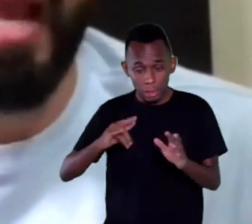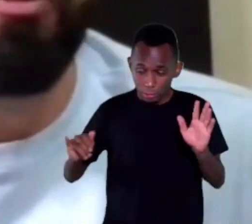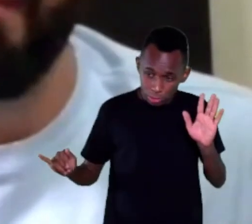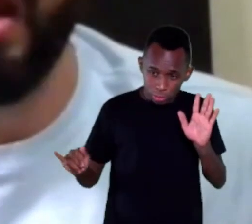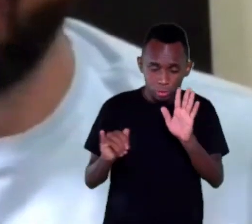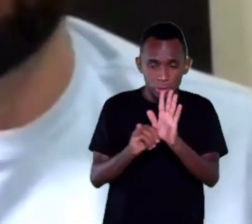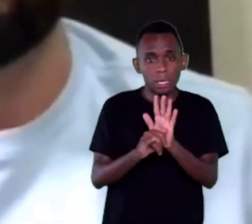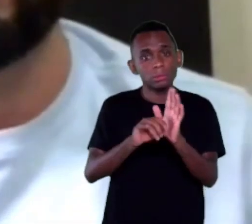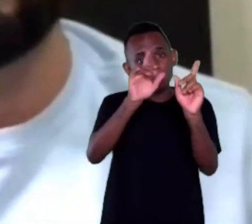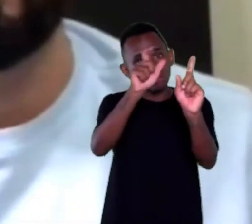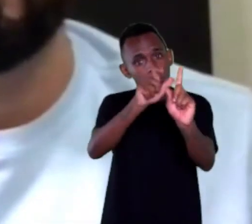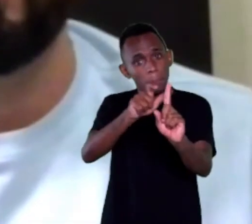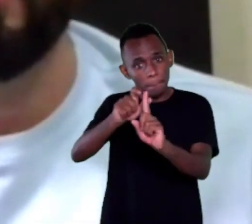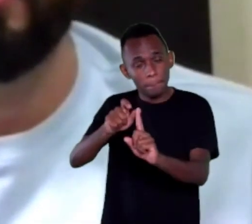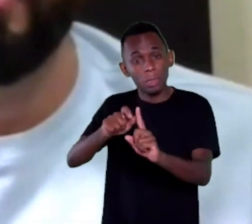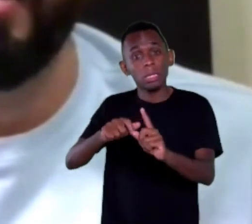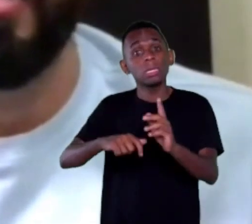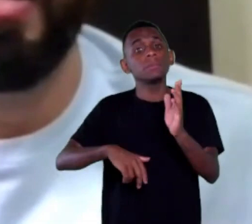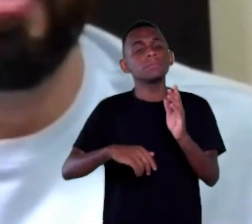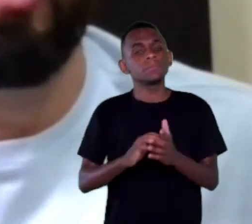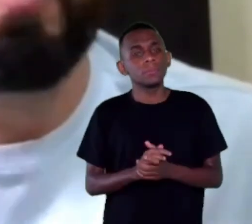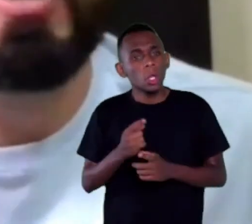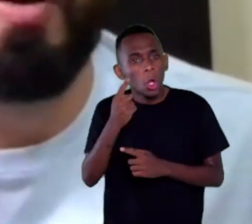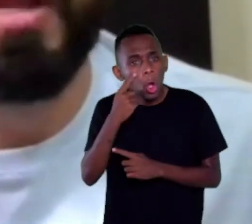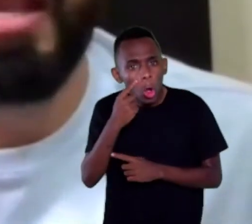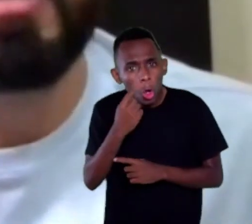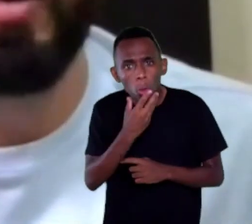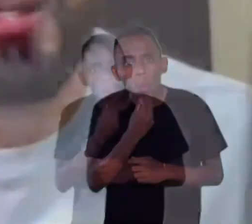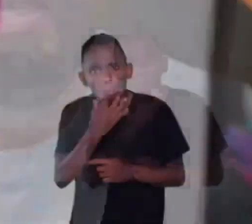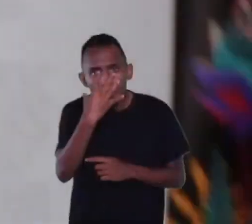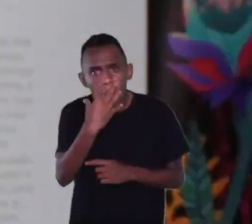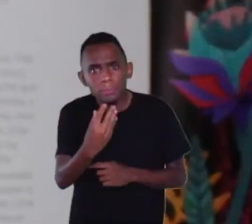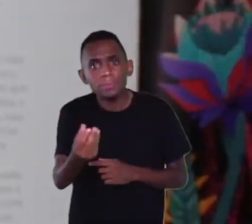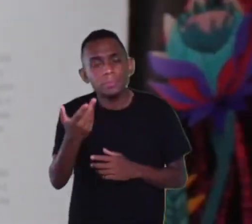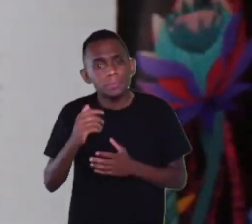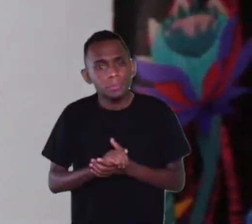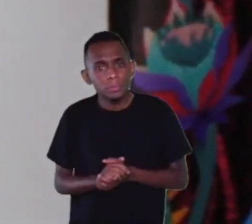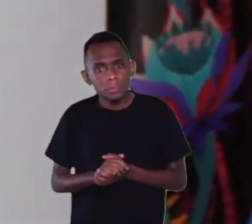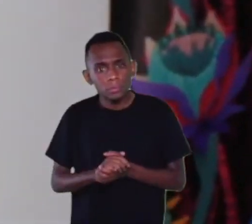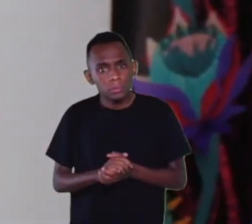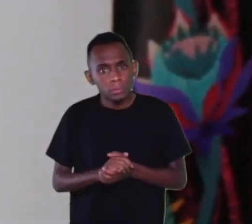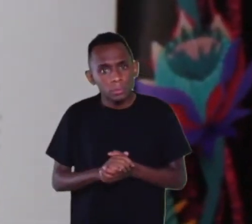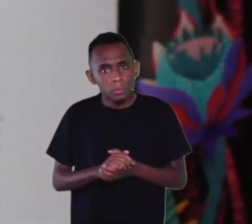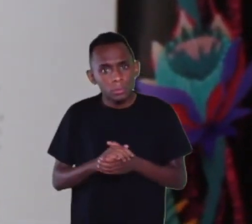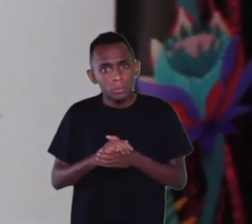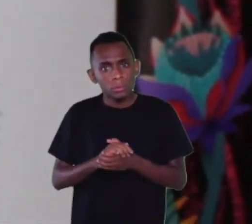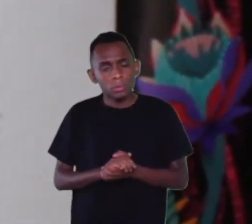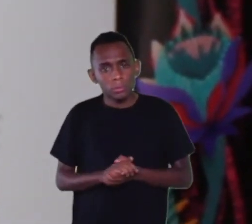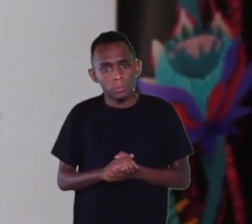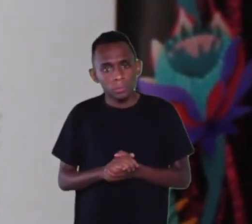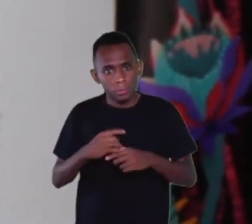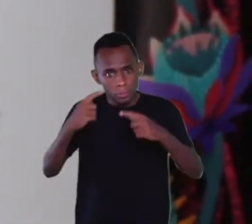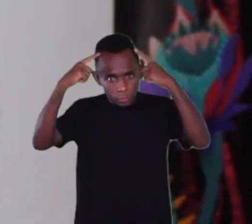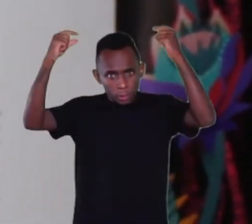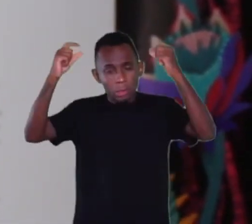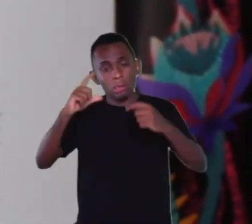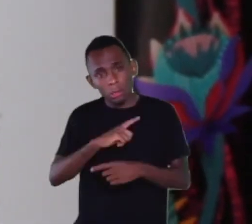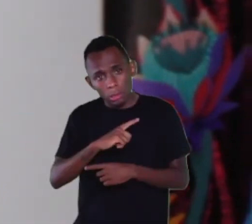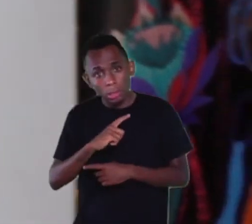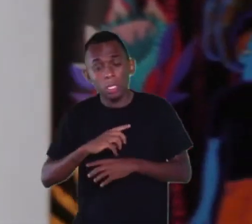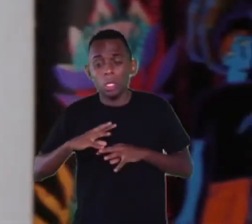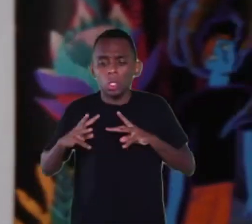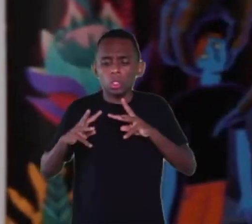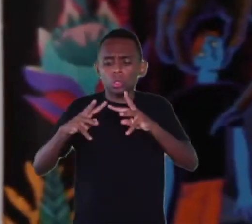foi desenhado à mão. Aqui o lobisomem. O lobisomem tem as orelhinhas. Então, assim, tudo foi muito pensado. E a